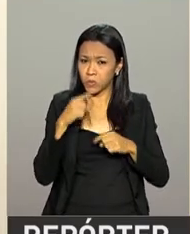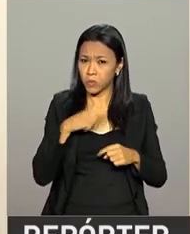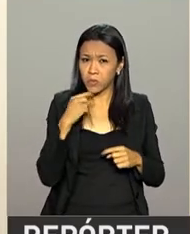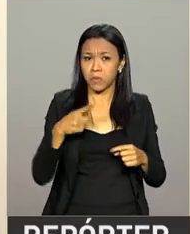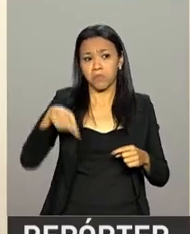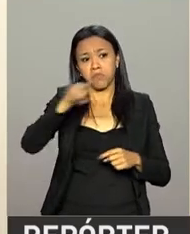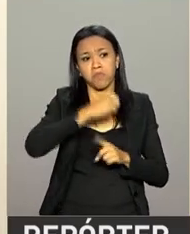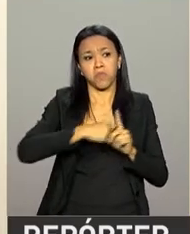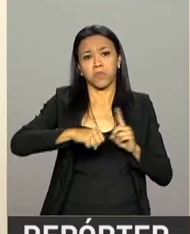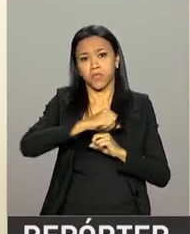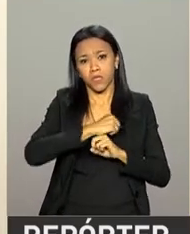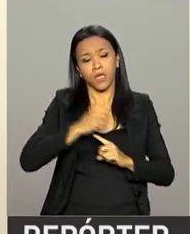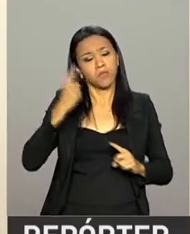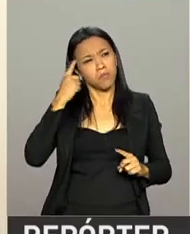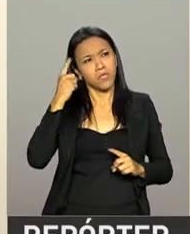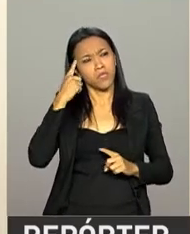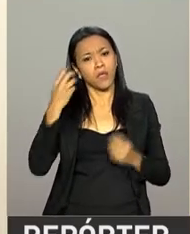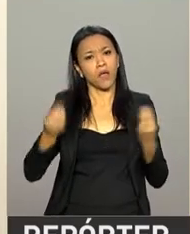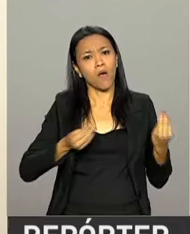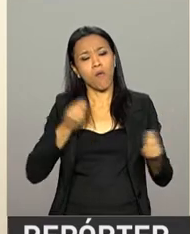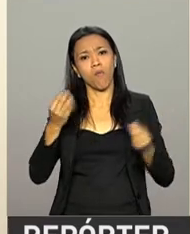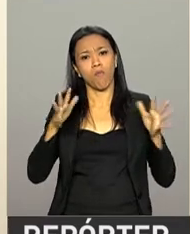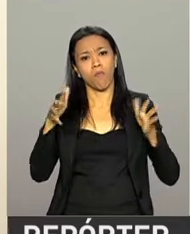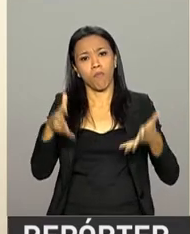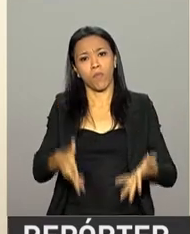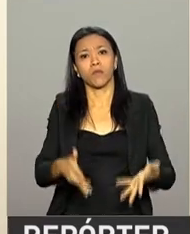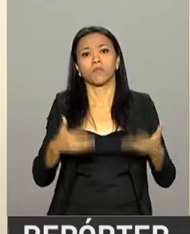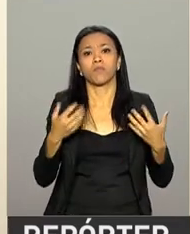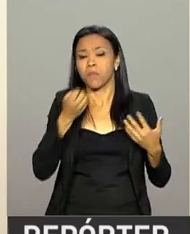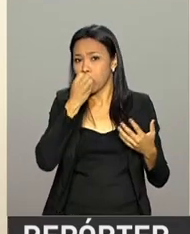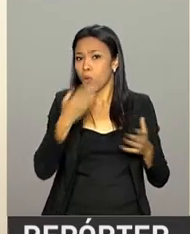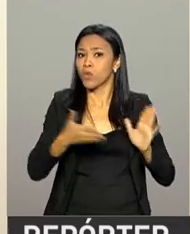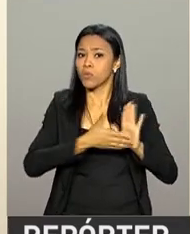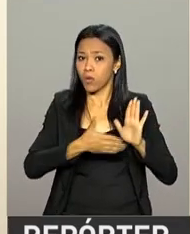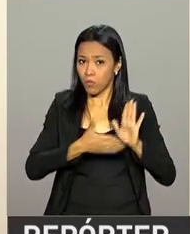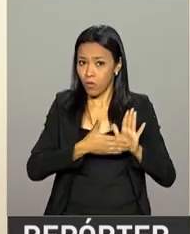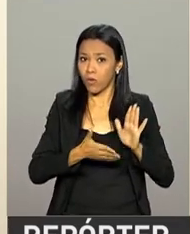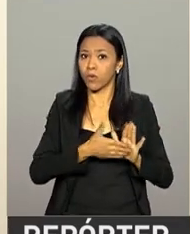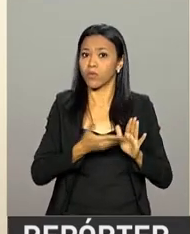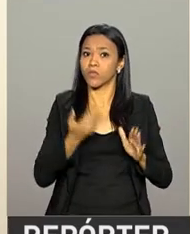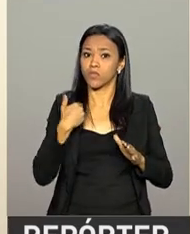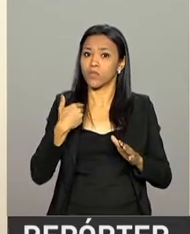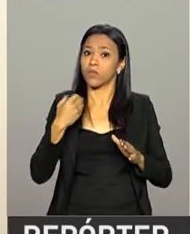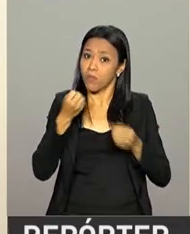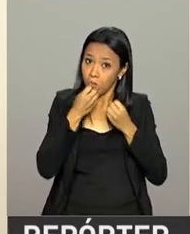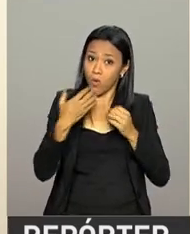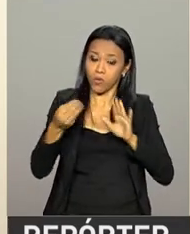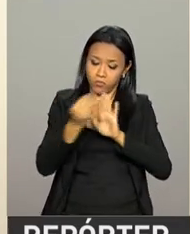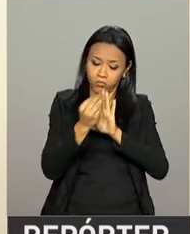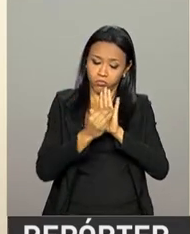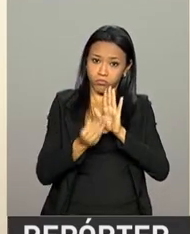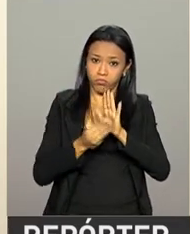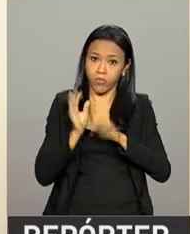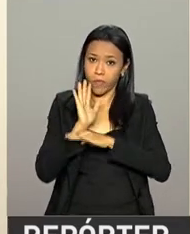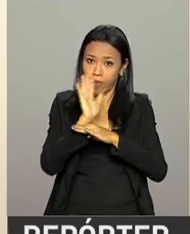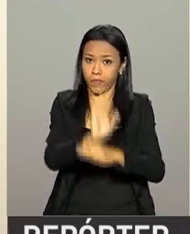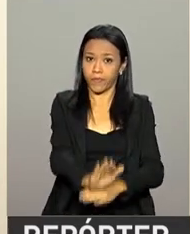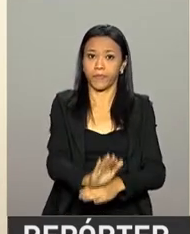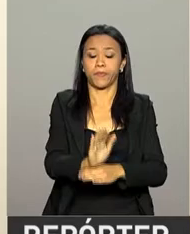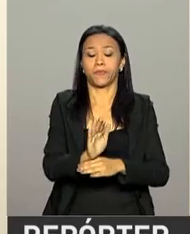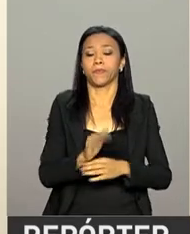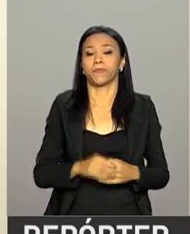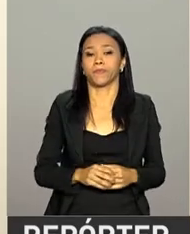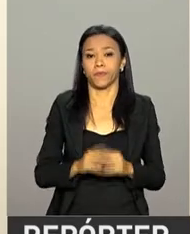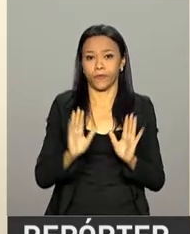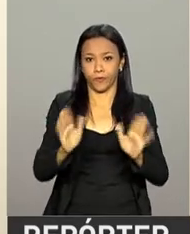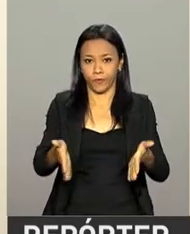sociedade toda podendo pensar e participar sobre o assunto, boas propostas, boas contribuições são apresentadas e aí a gente sempre considera e